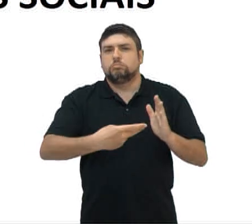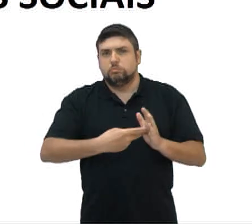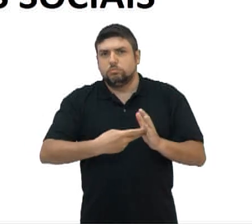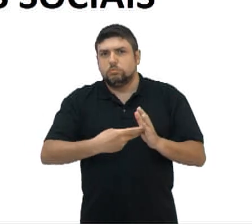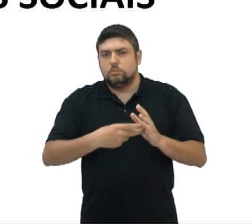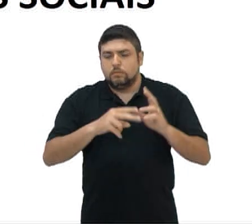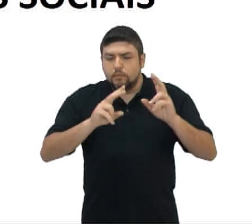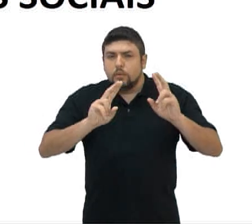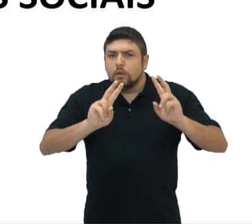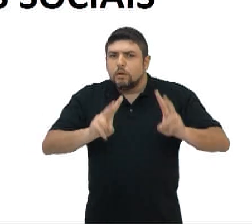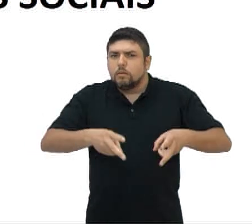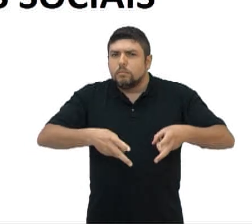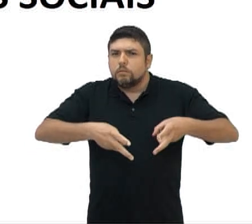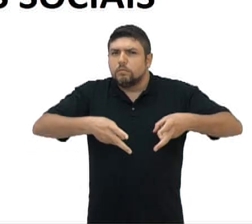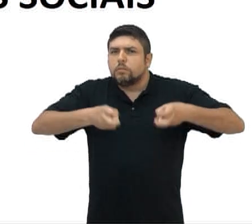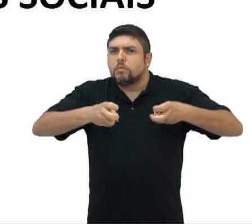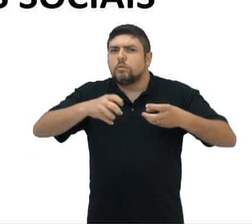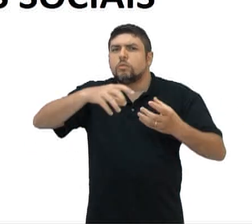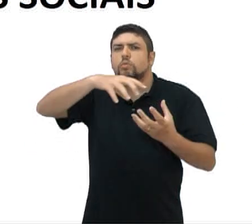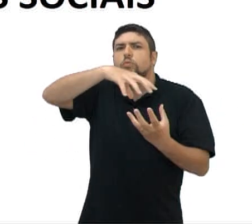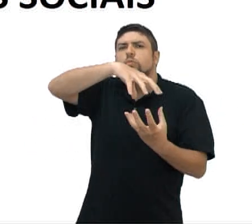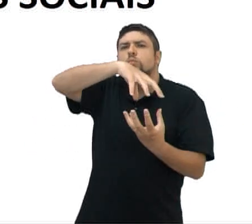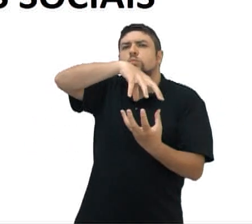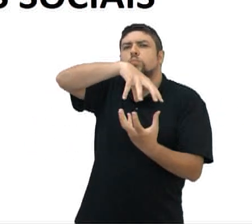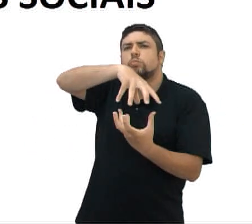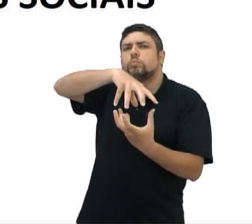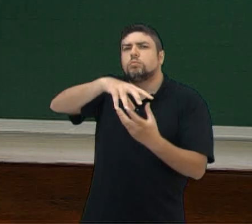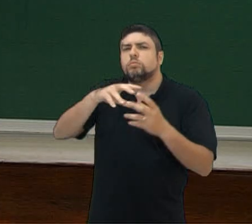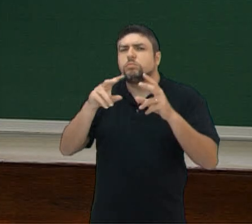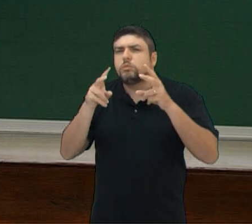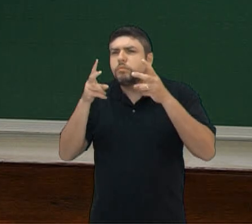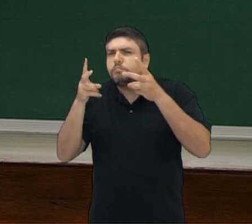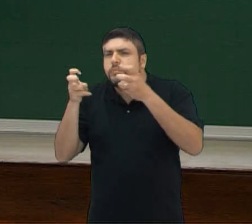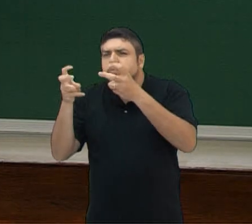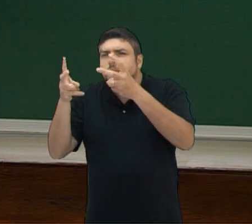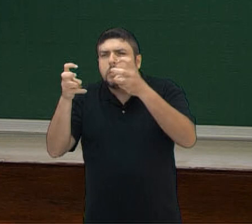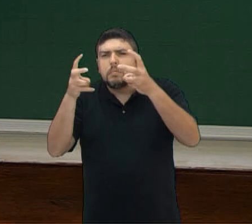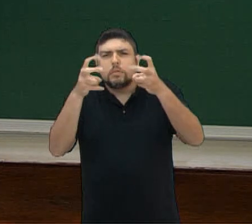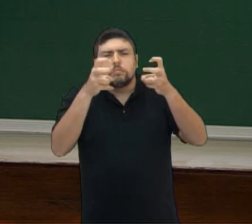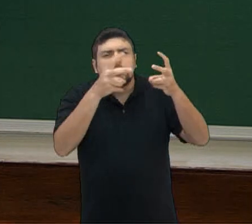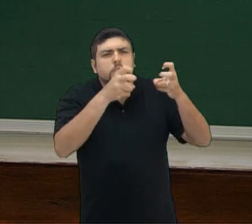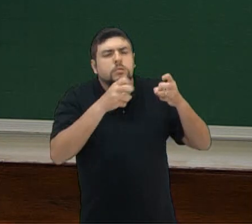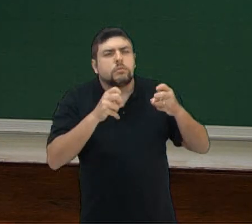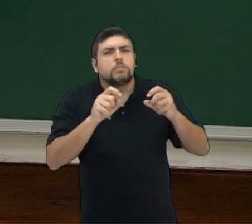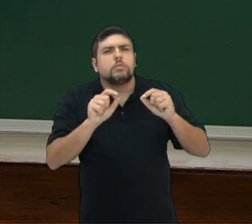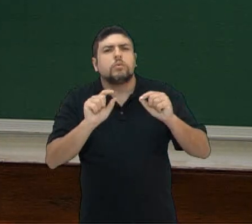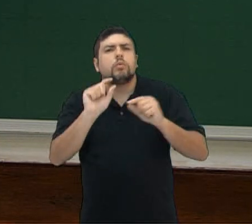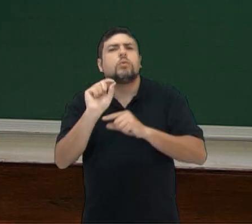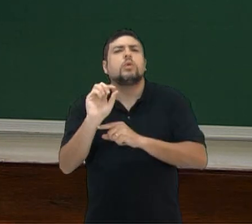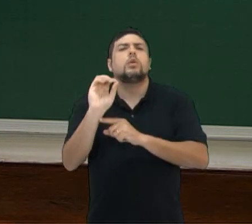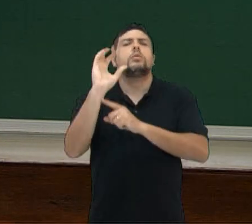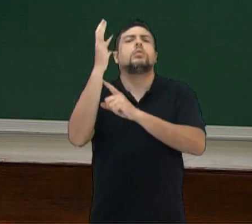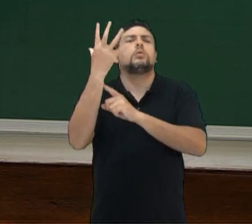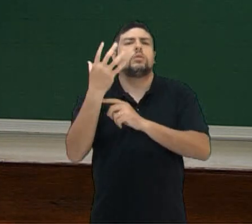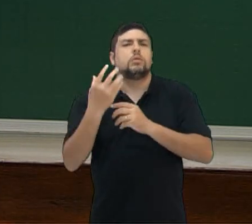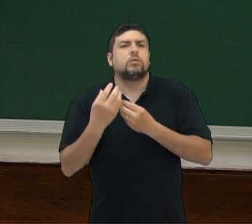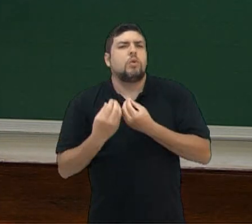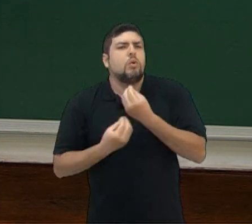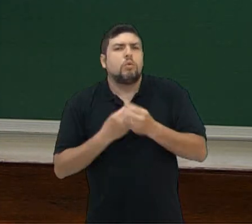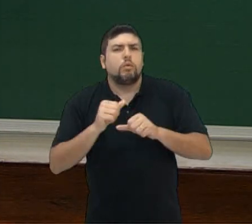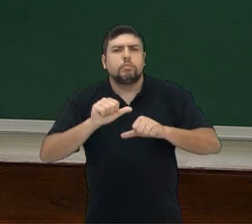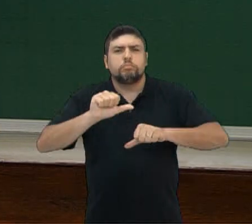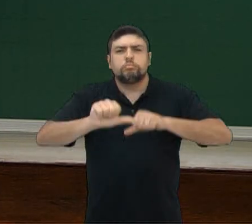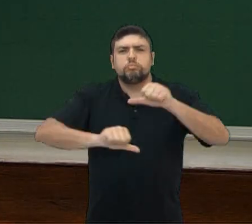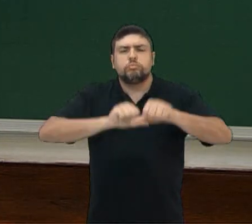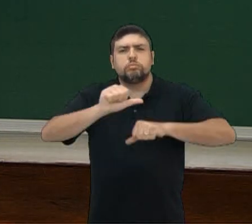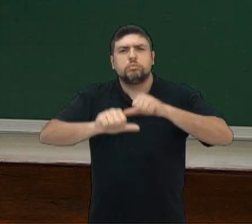o que está acontecendo no mundo para tentar compreender, né? Como começou a acontecer, o que pode mudar. A gente aprende a desnaturalizar coisas que